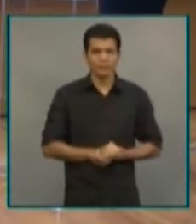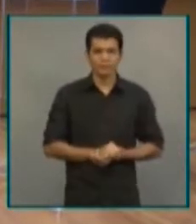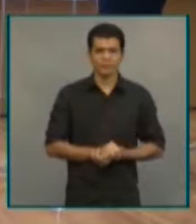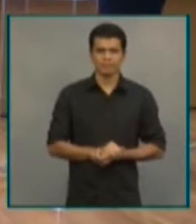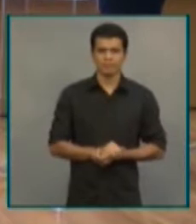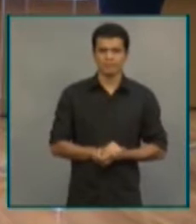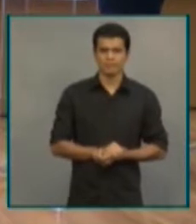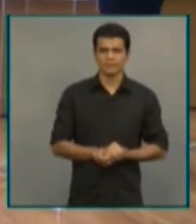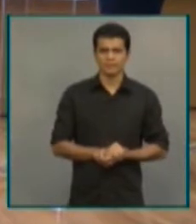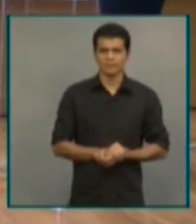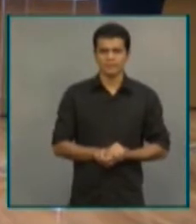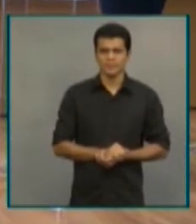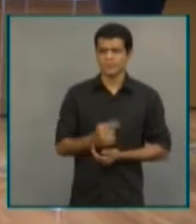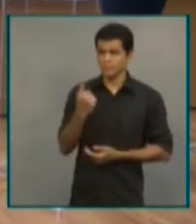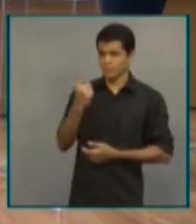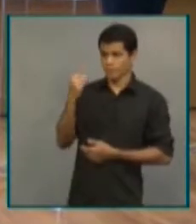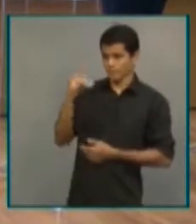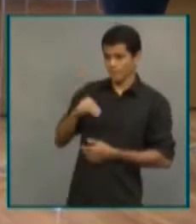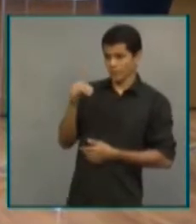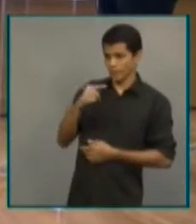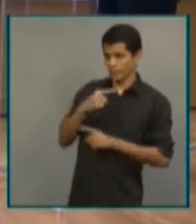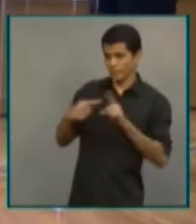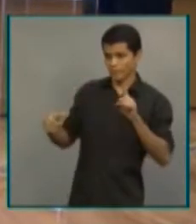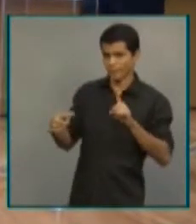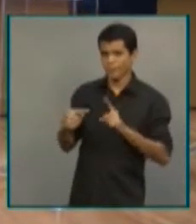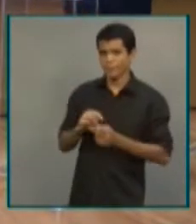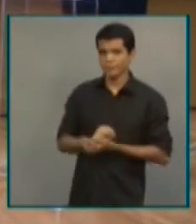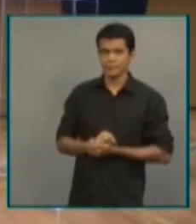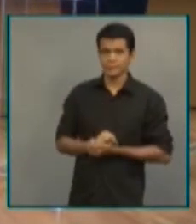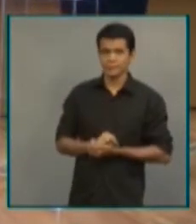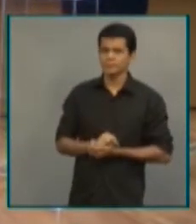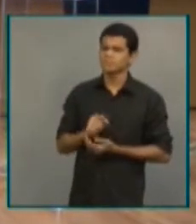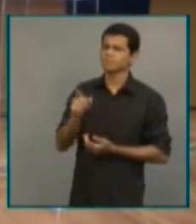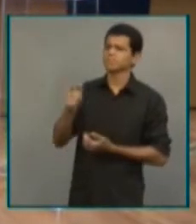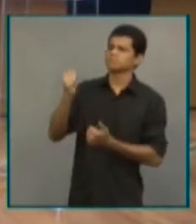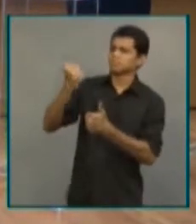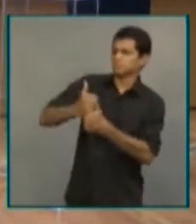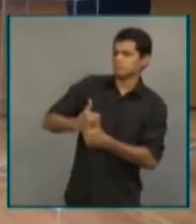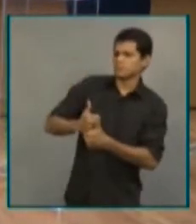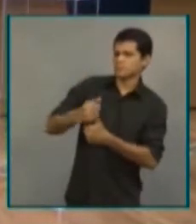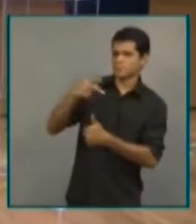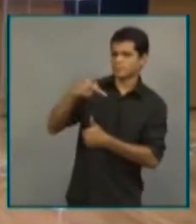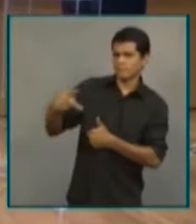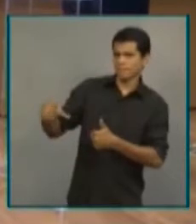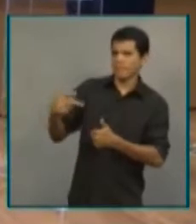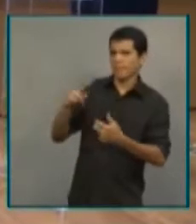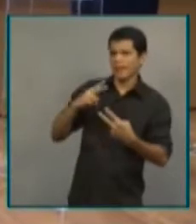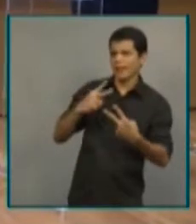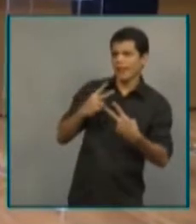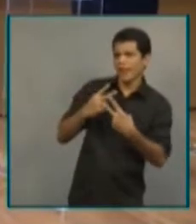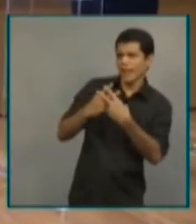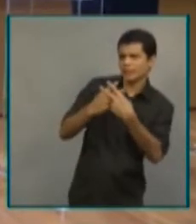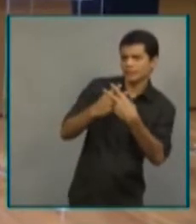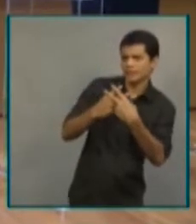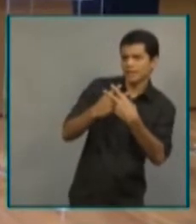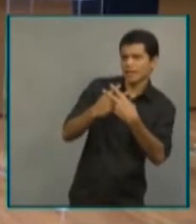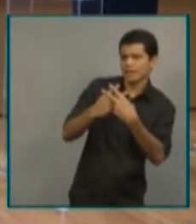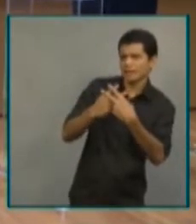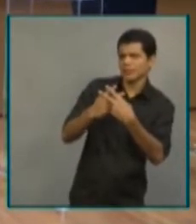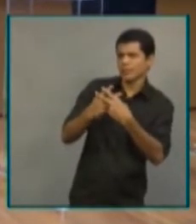Um minuto e meio para a resposta. Senhora vice-presidente, hashtag gestão dos palácios.